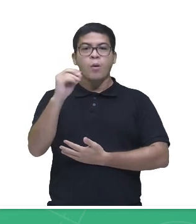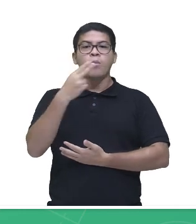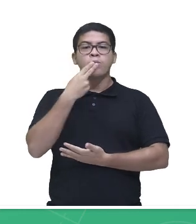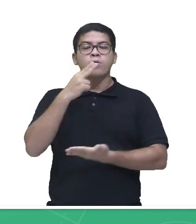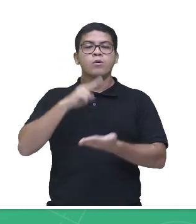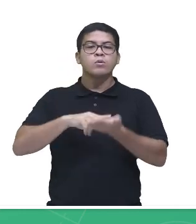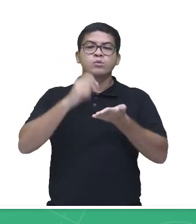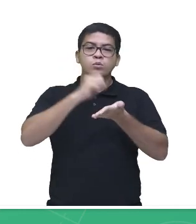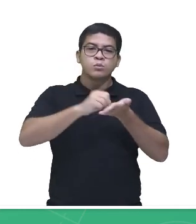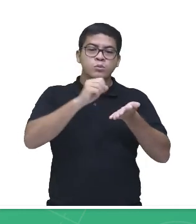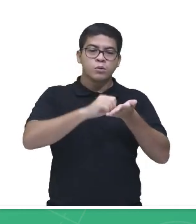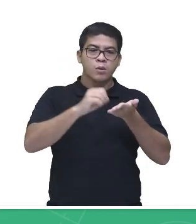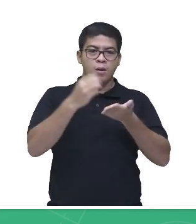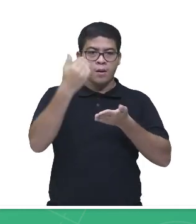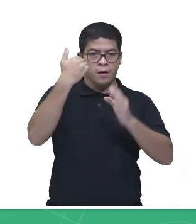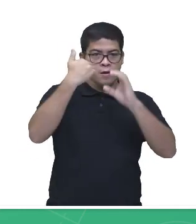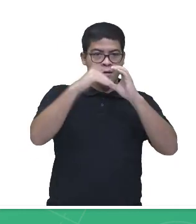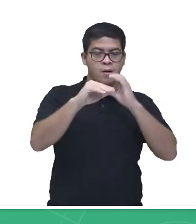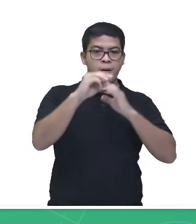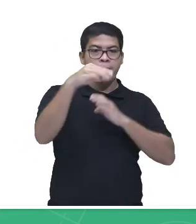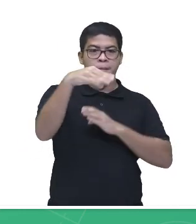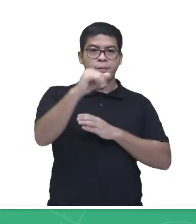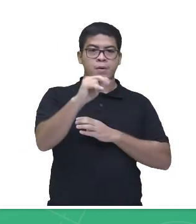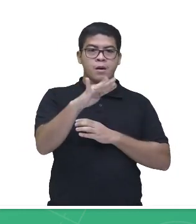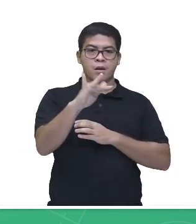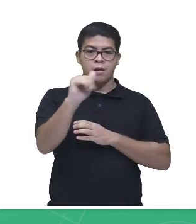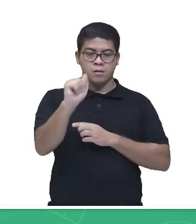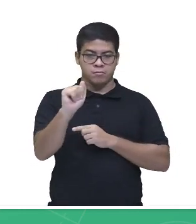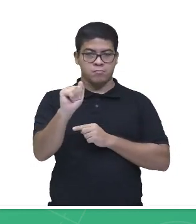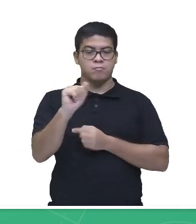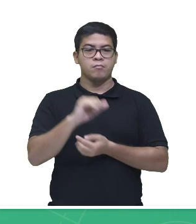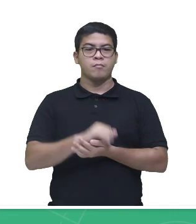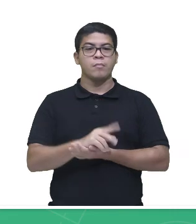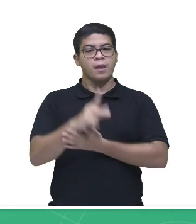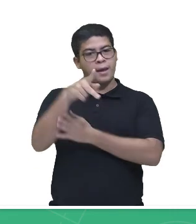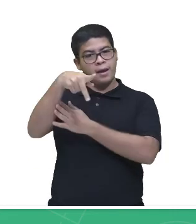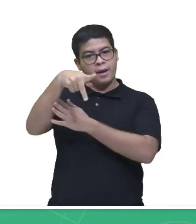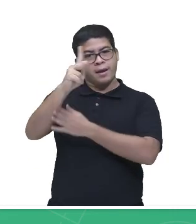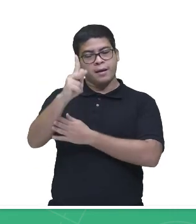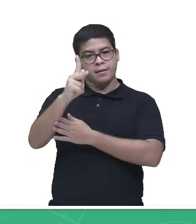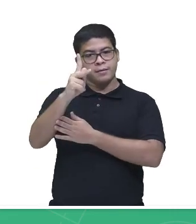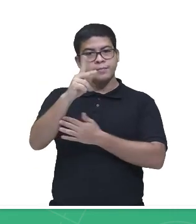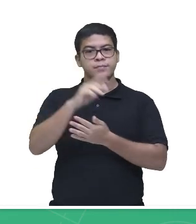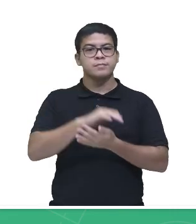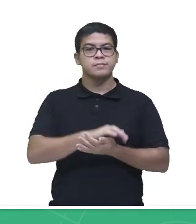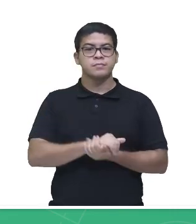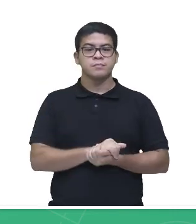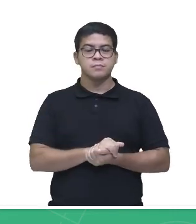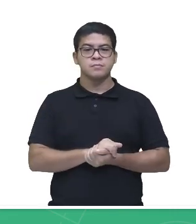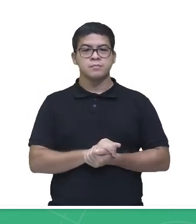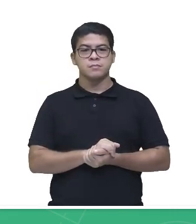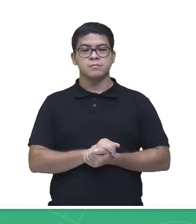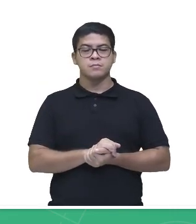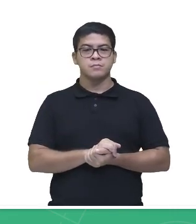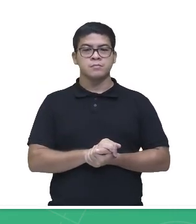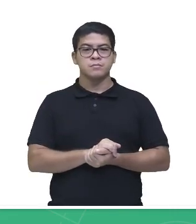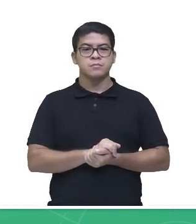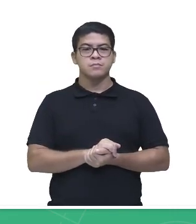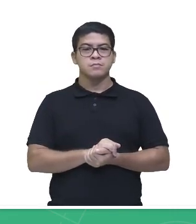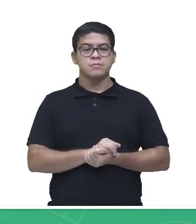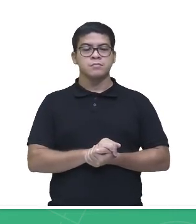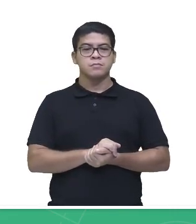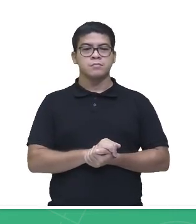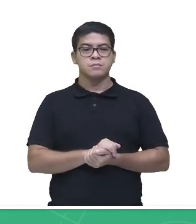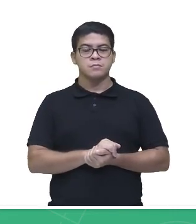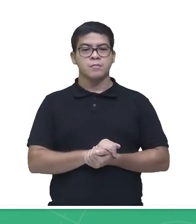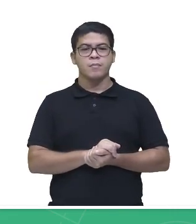Maria. Ou escrevemos uma carta para Maria. Acá, que decir tus padres de tu tatuaje? Ó, tu, eu